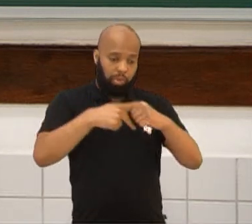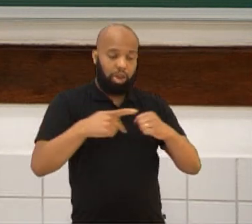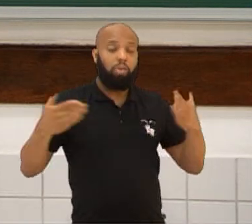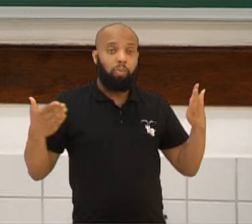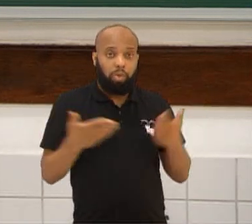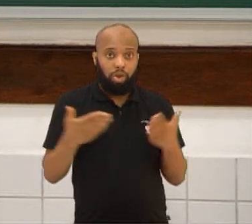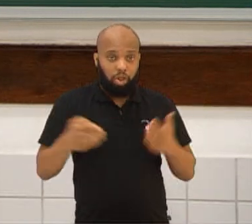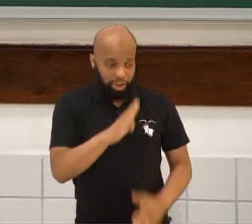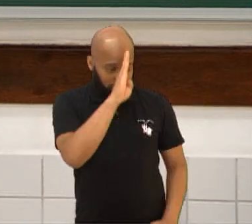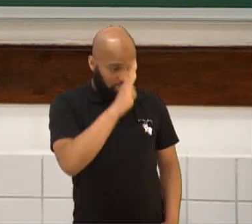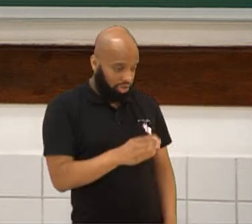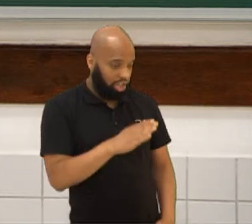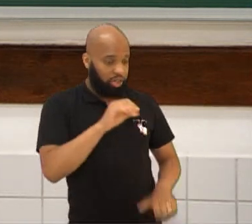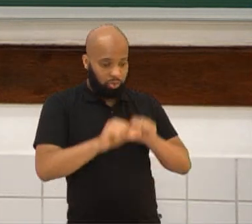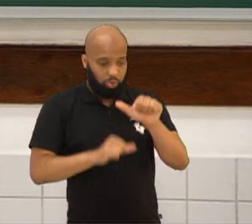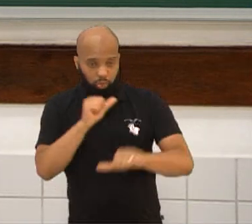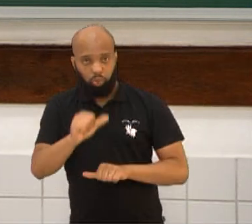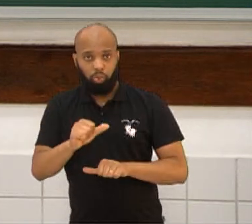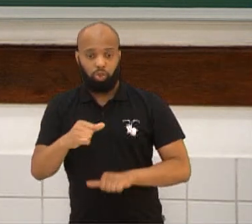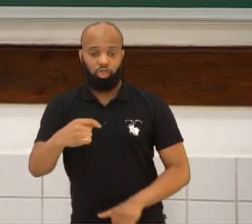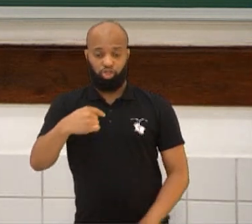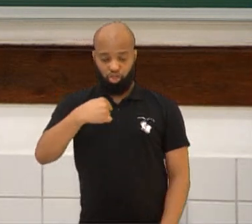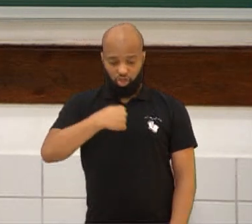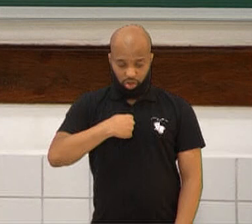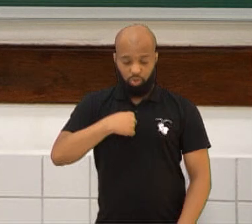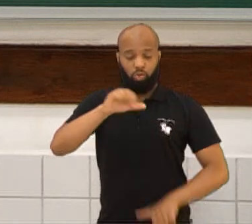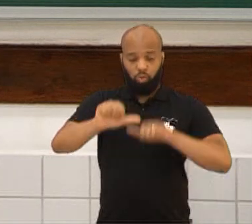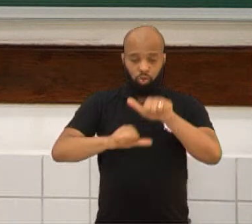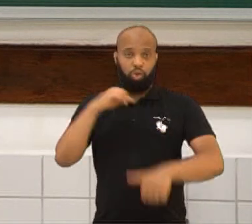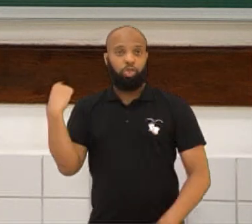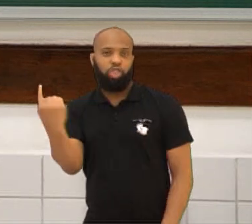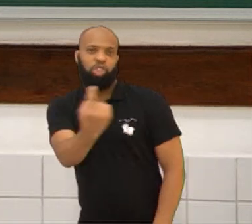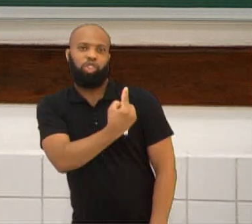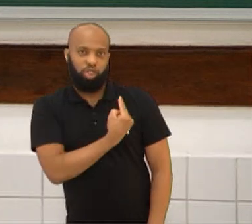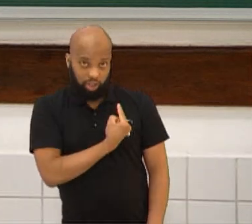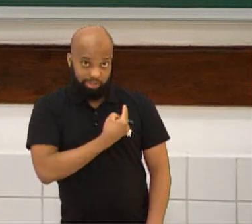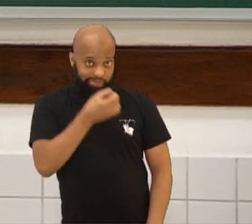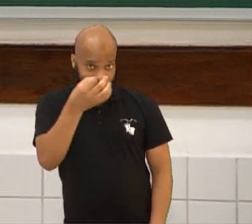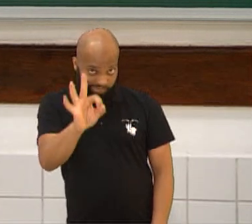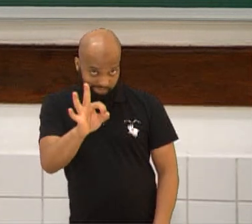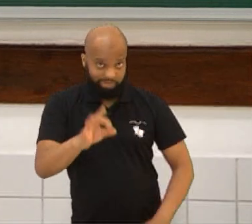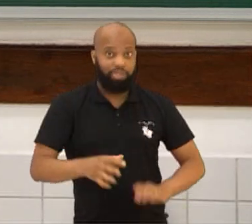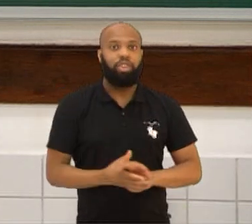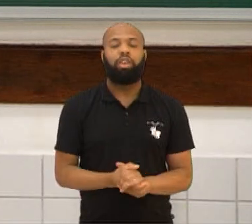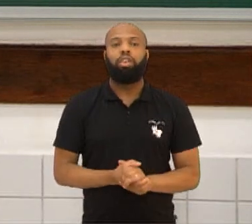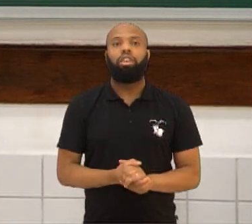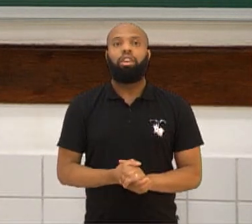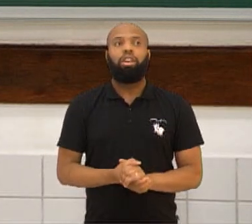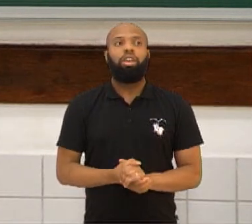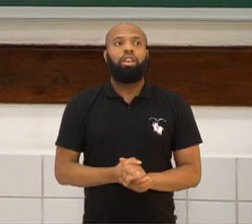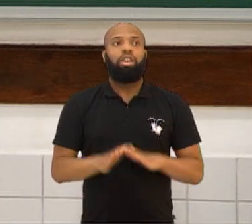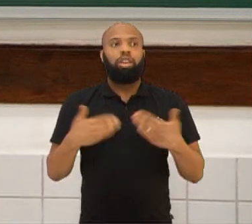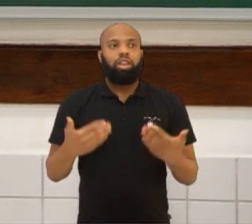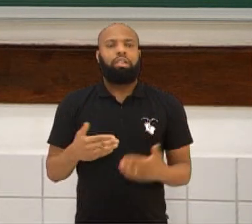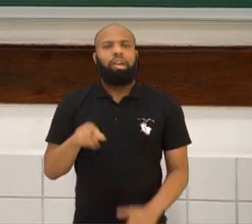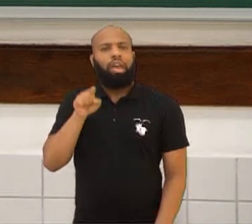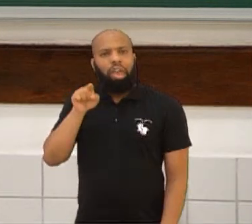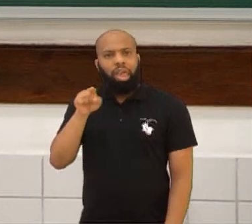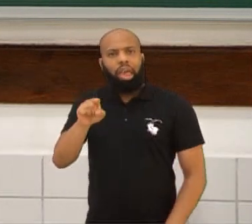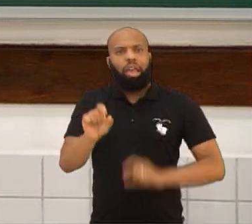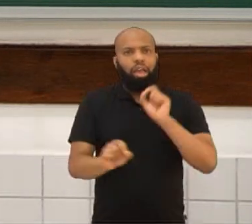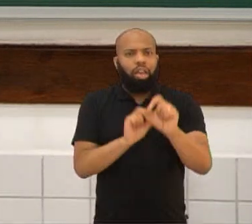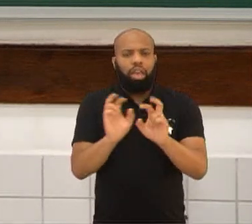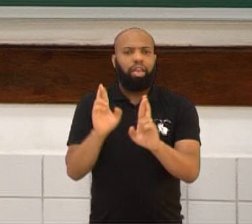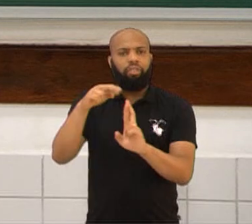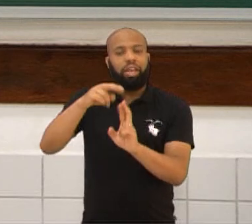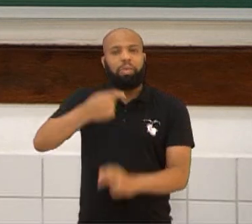caso reto, que foi modificado, ele mudou do eu para nós, ok? Ele se refere à primeira